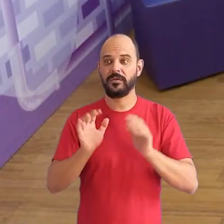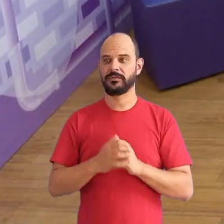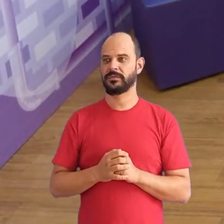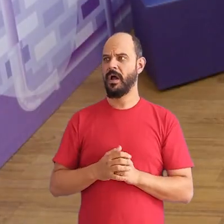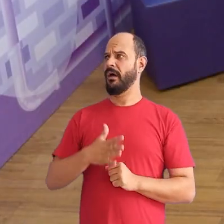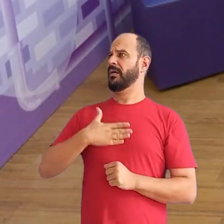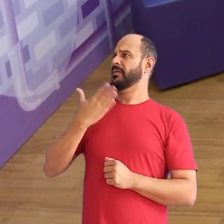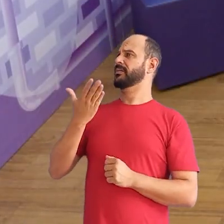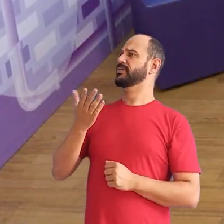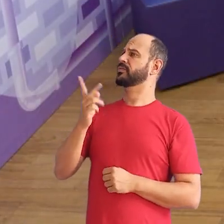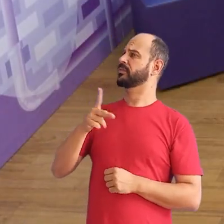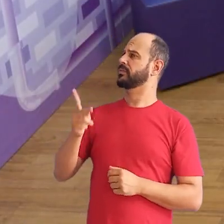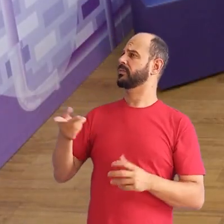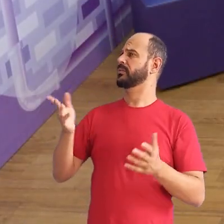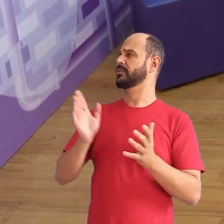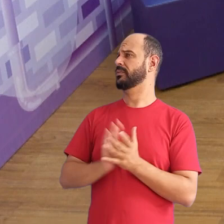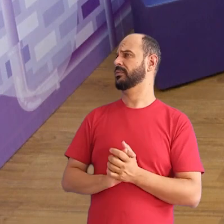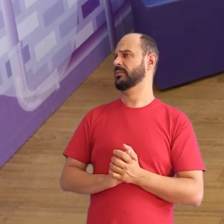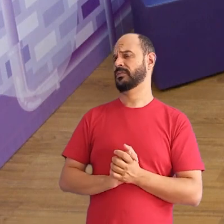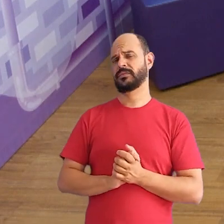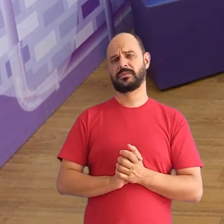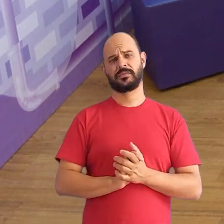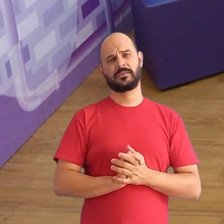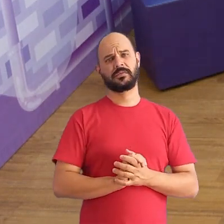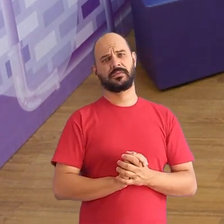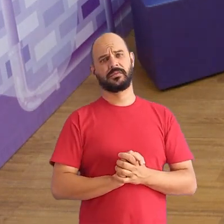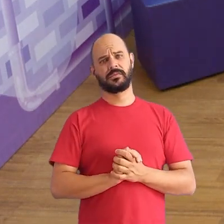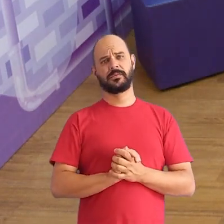Oi, Gláucia! Ai, que susto, professor!